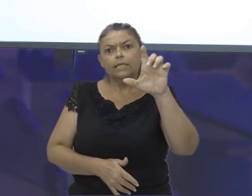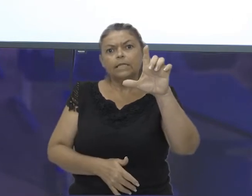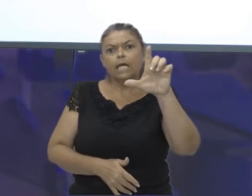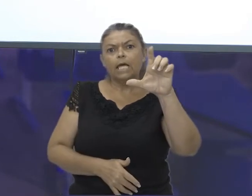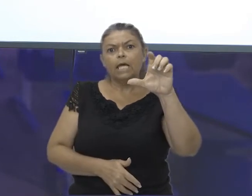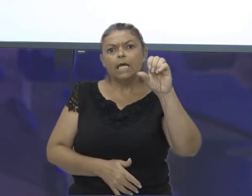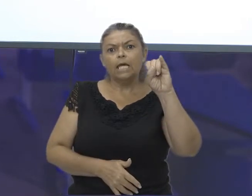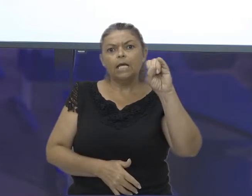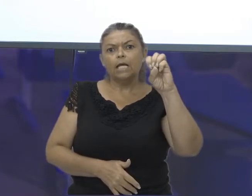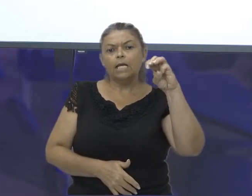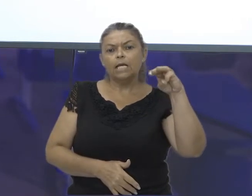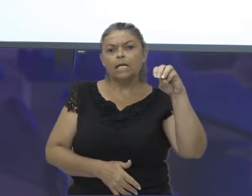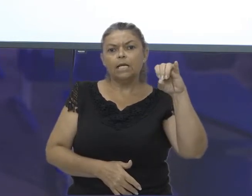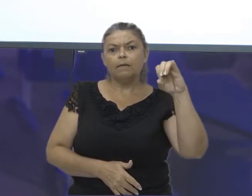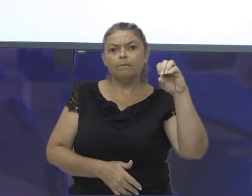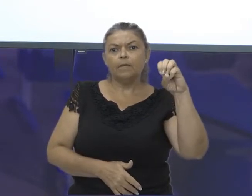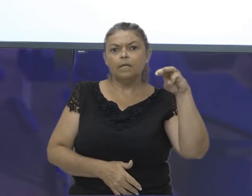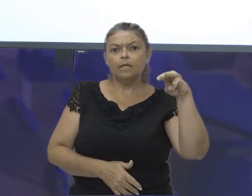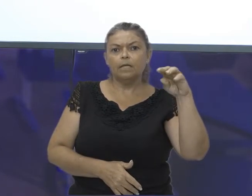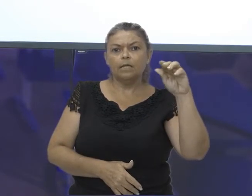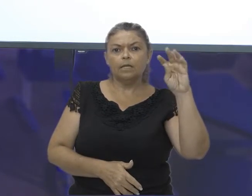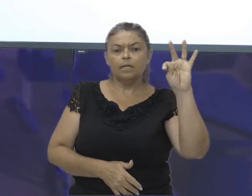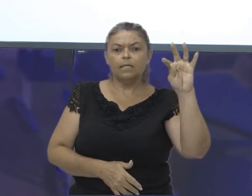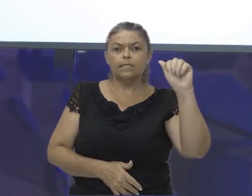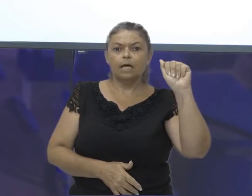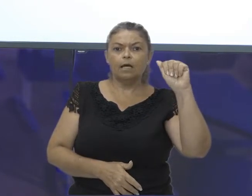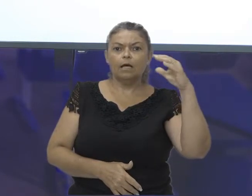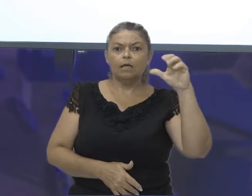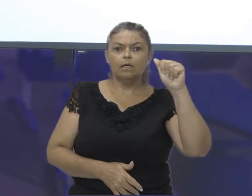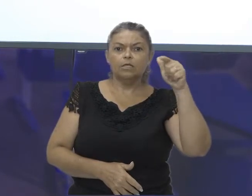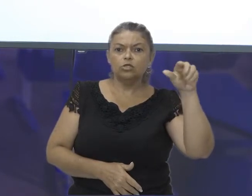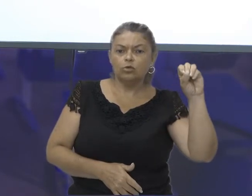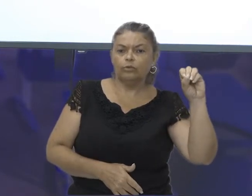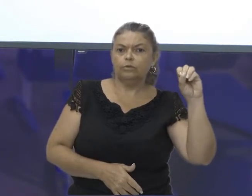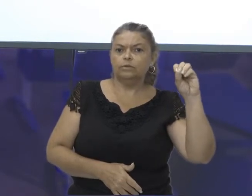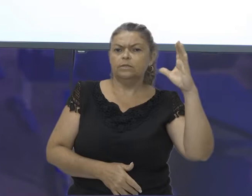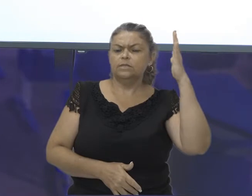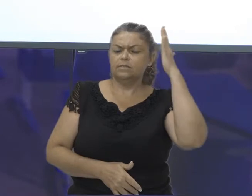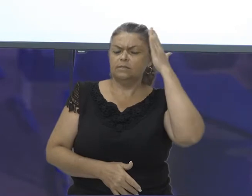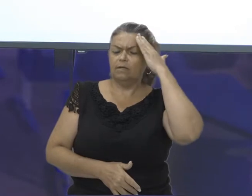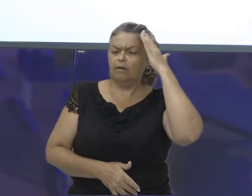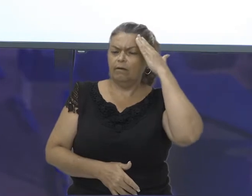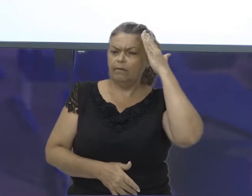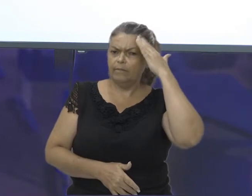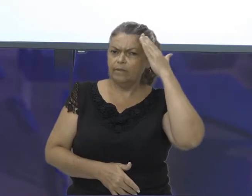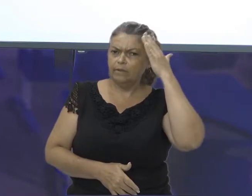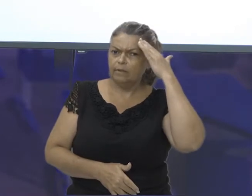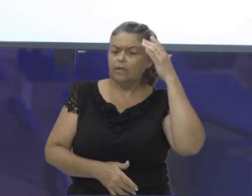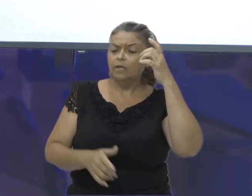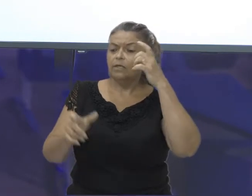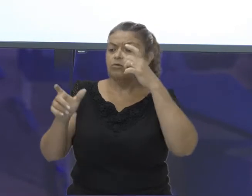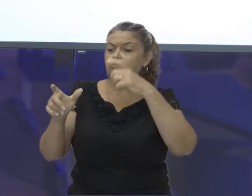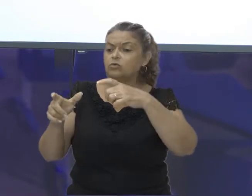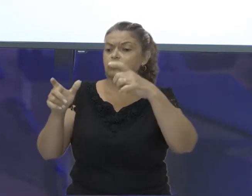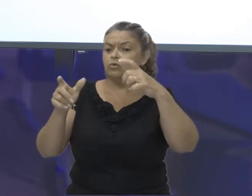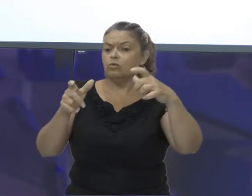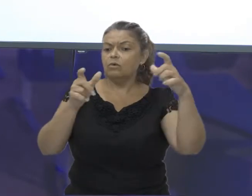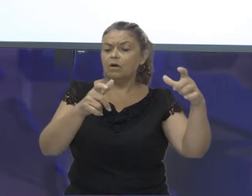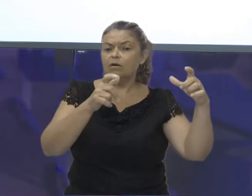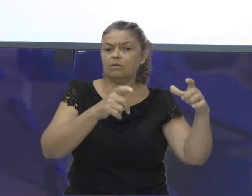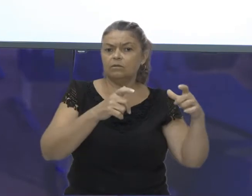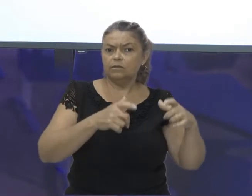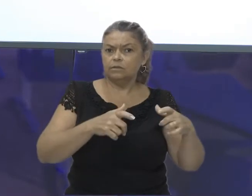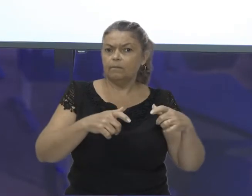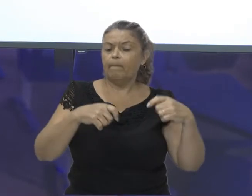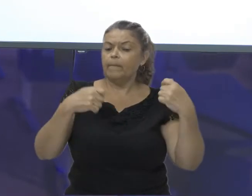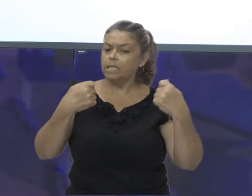delimitações, ou seja, entendemos que os territórios, eles têm que ser divididos, né? Tem que